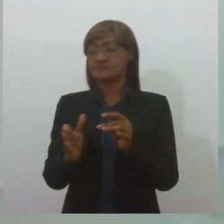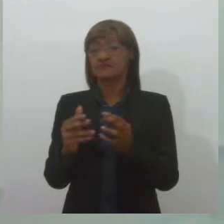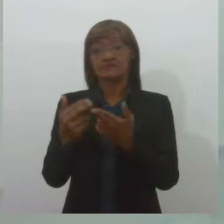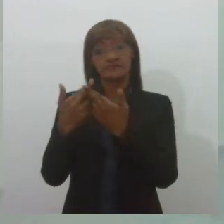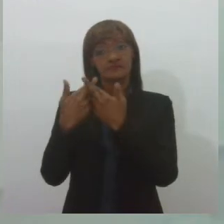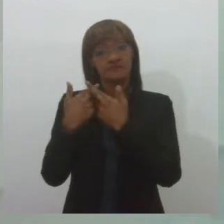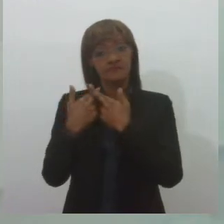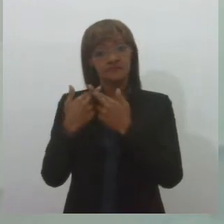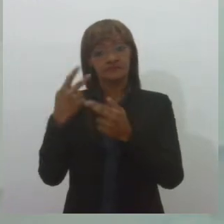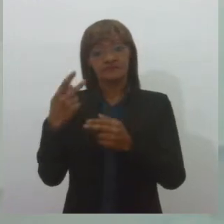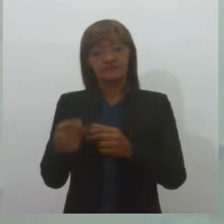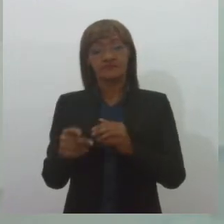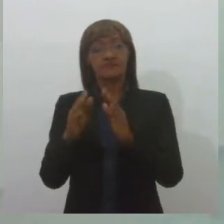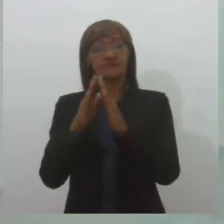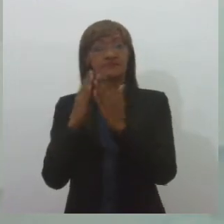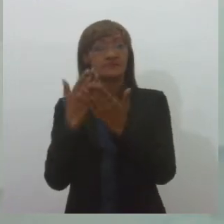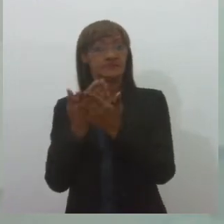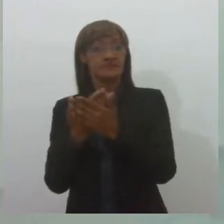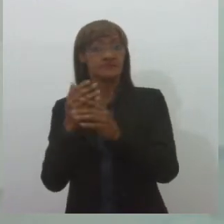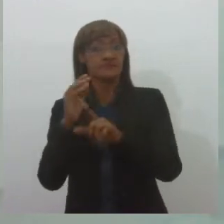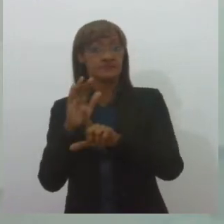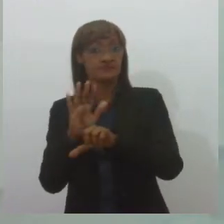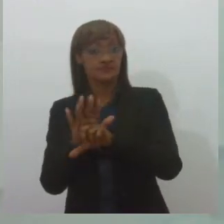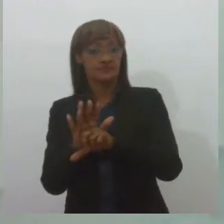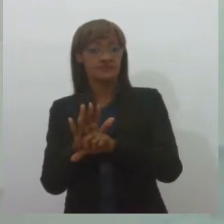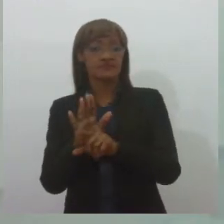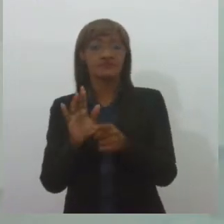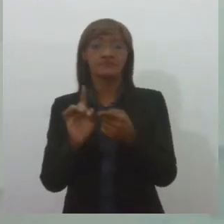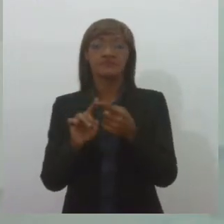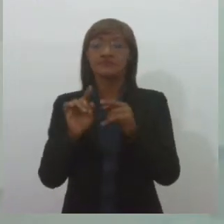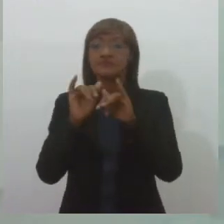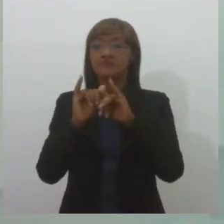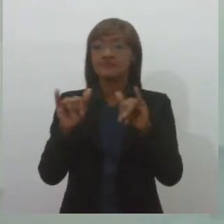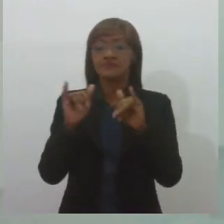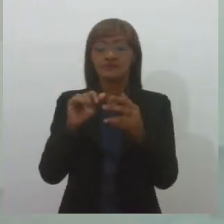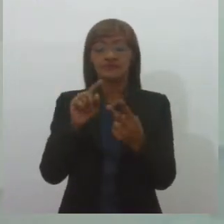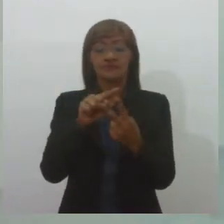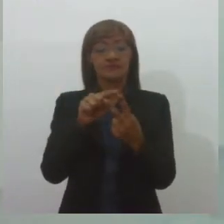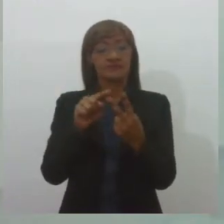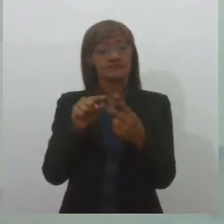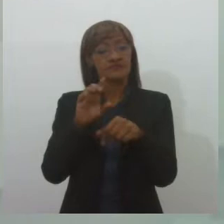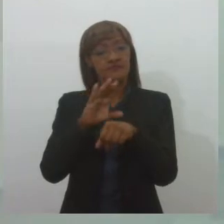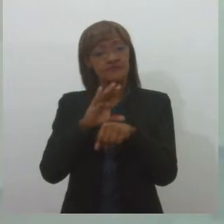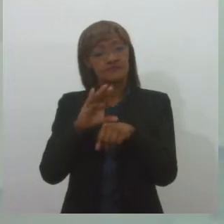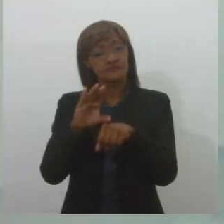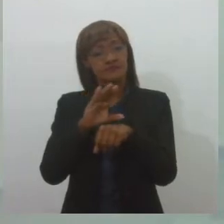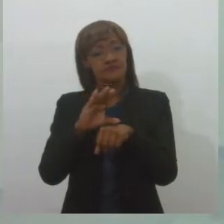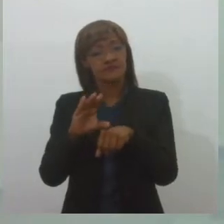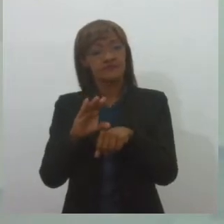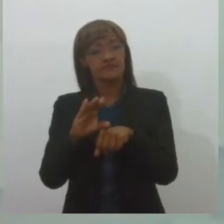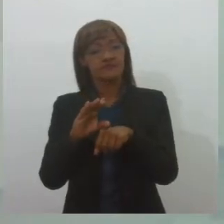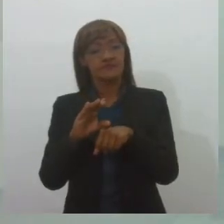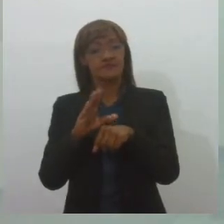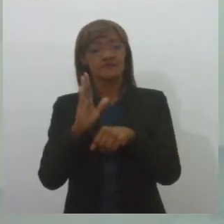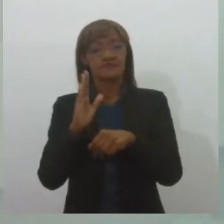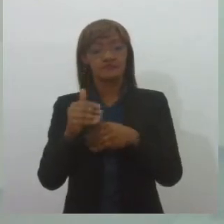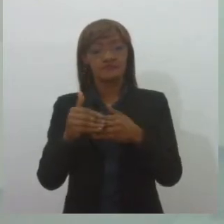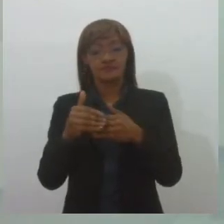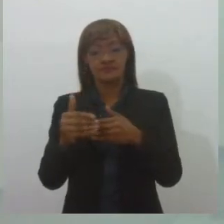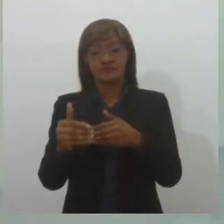Deputado João 66 Vitória e eu vou trazer informação de dois cursos que vão acontecer durante o final